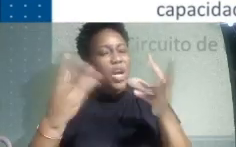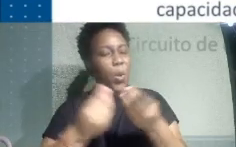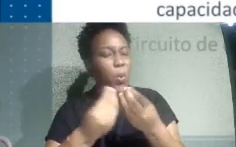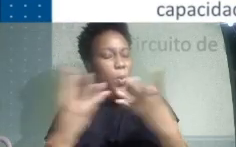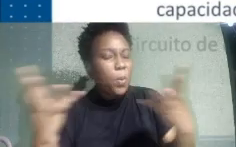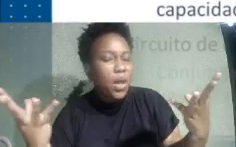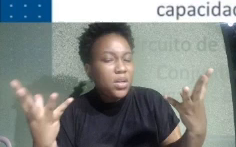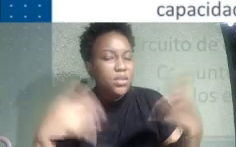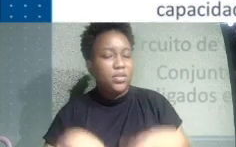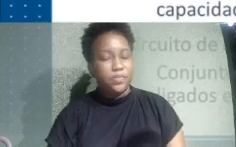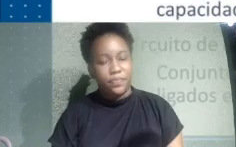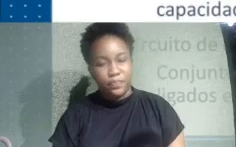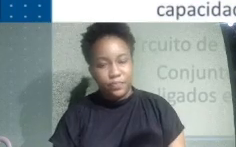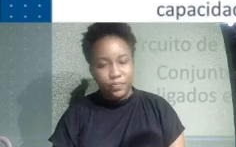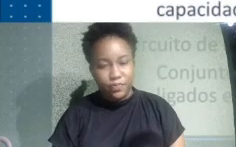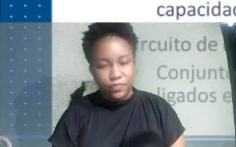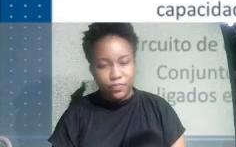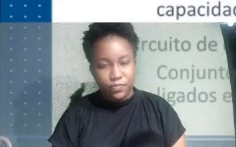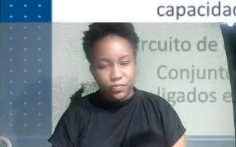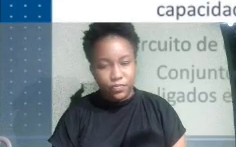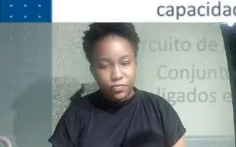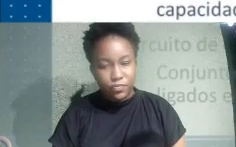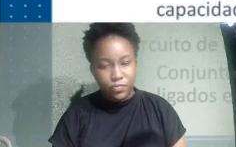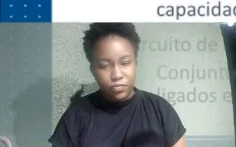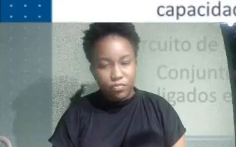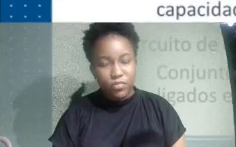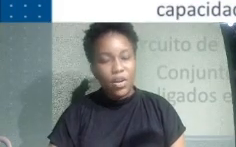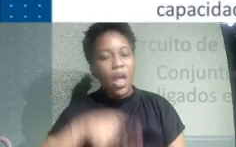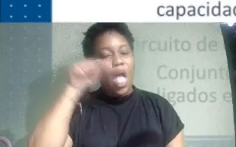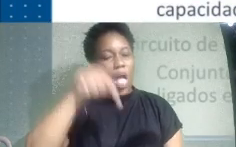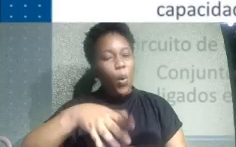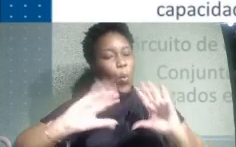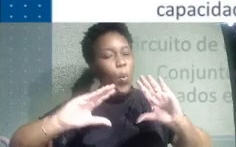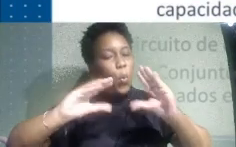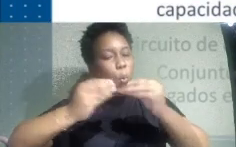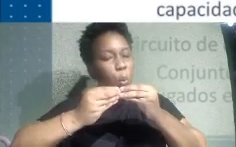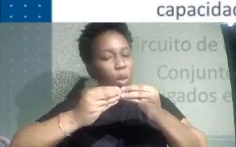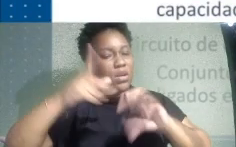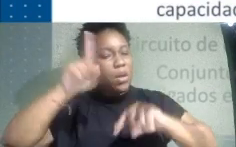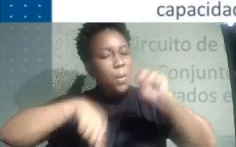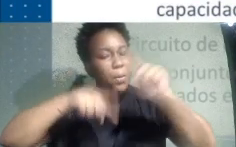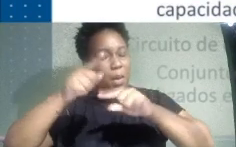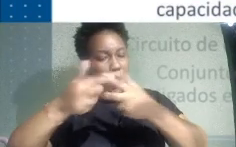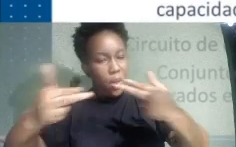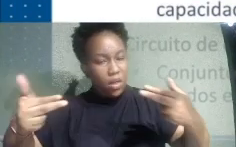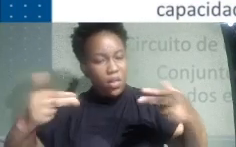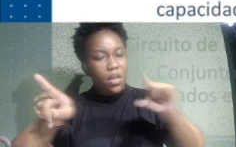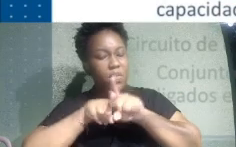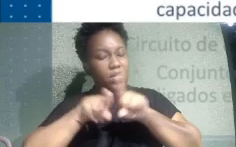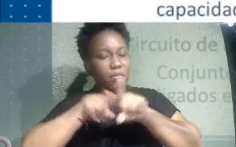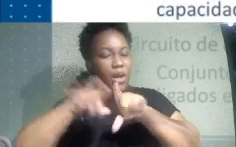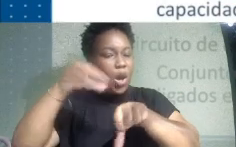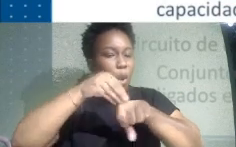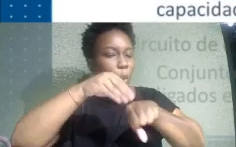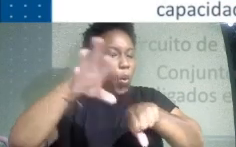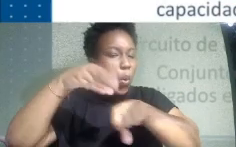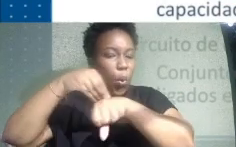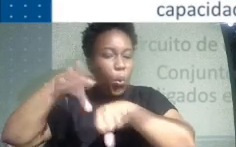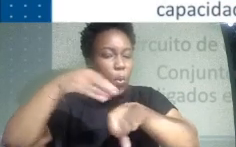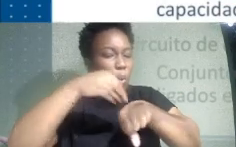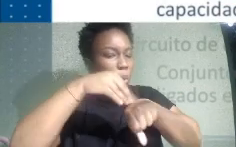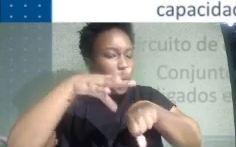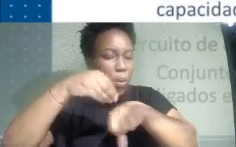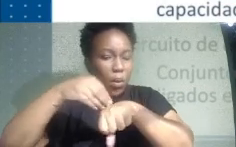compreende isso? Ele é um conjunto de equipamentos e condutores que estão ligados entre